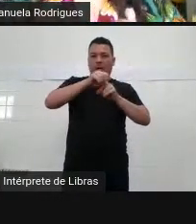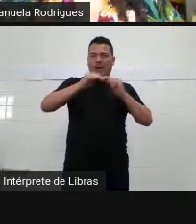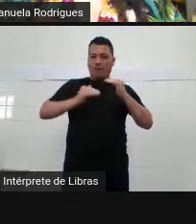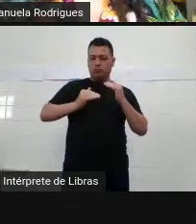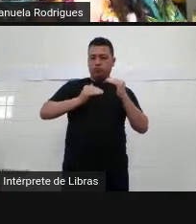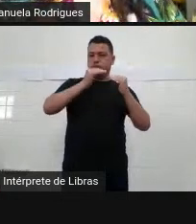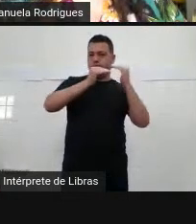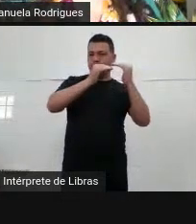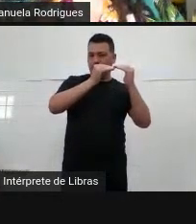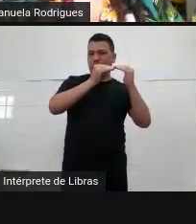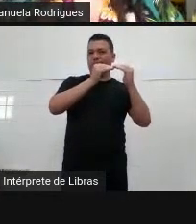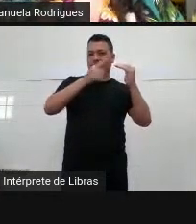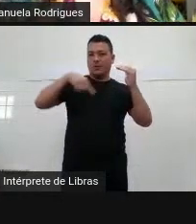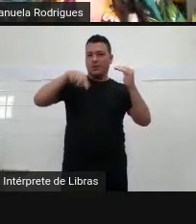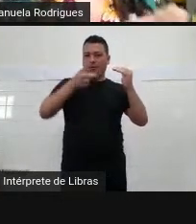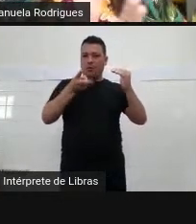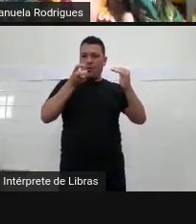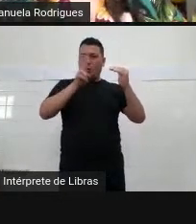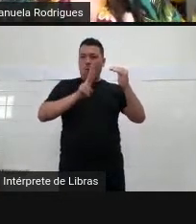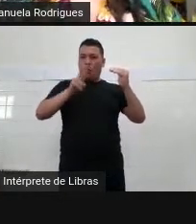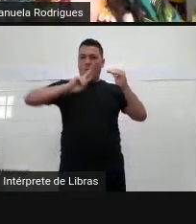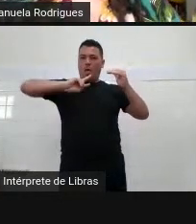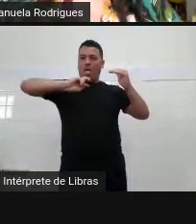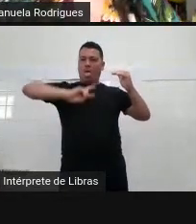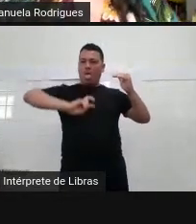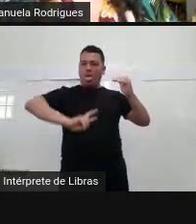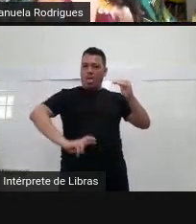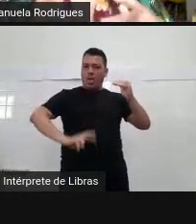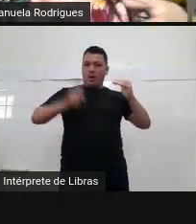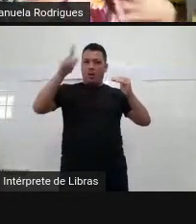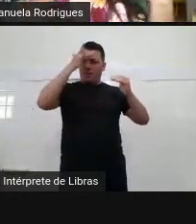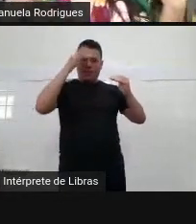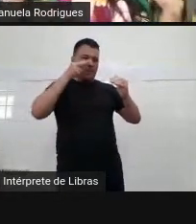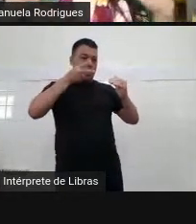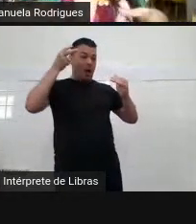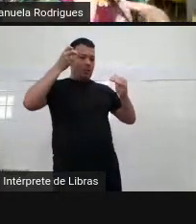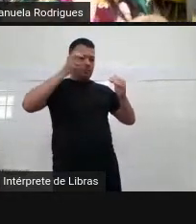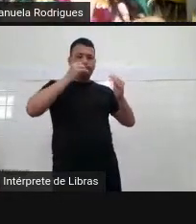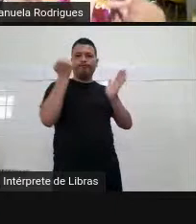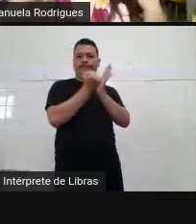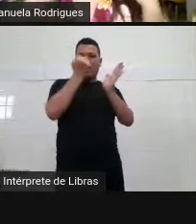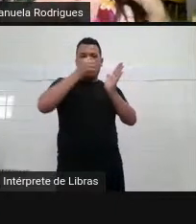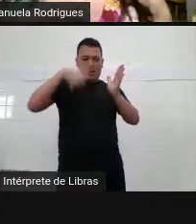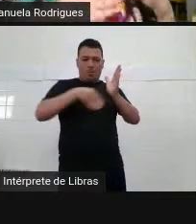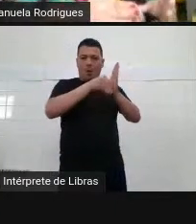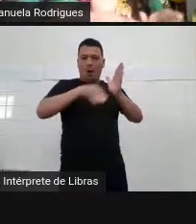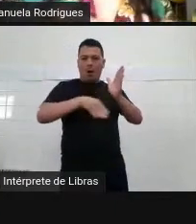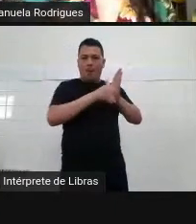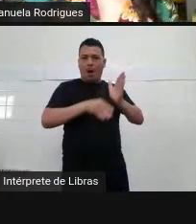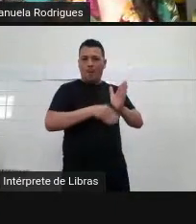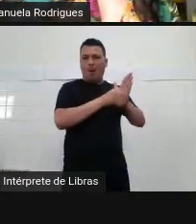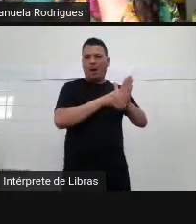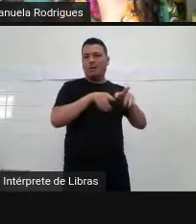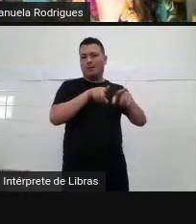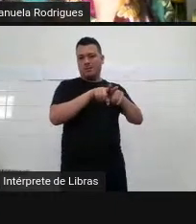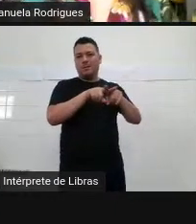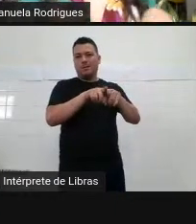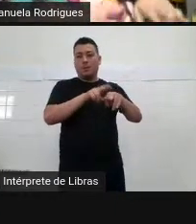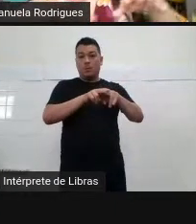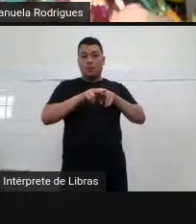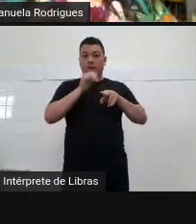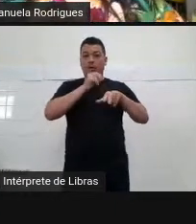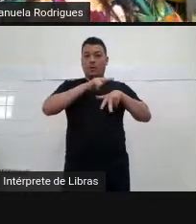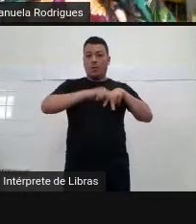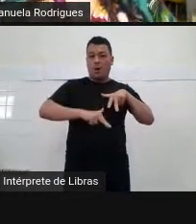passar a ser ferramentas de leitura desse corpo. Então, quando a gente fala, né, tanto o